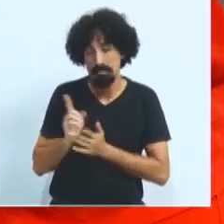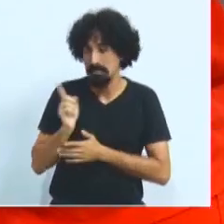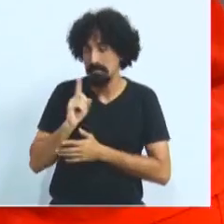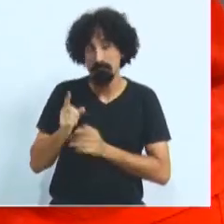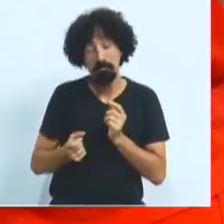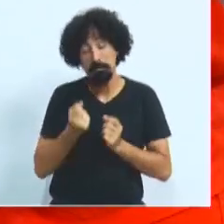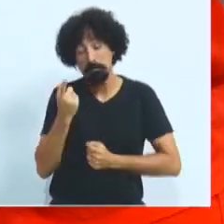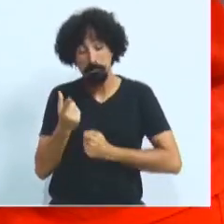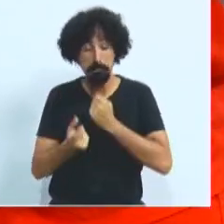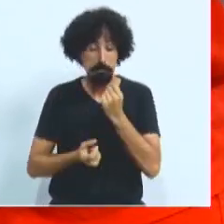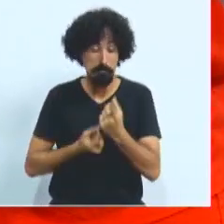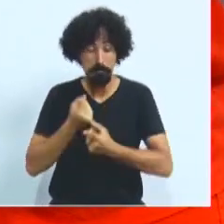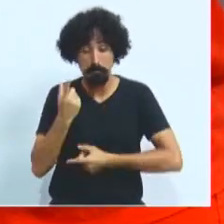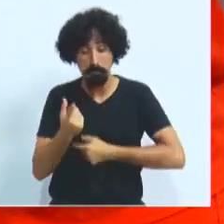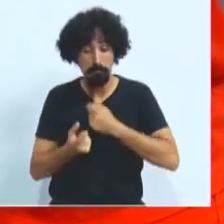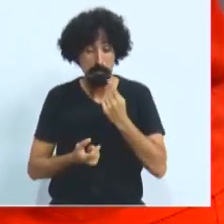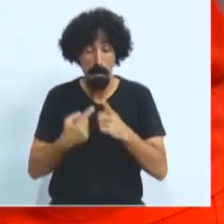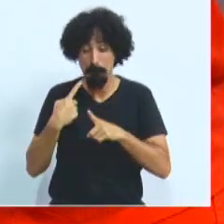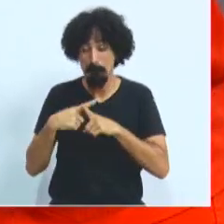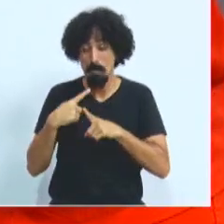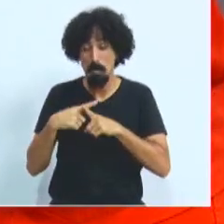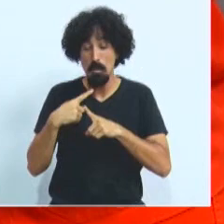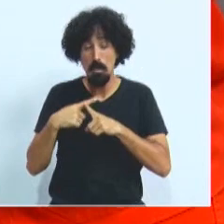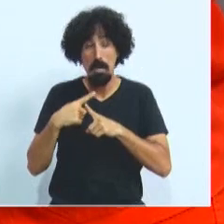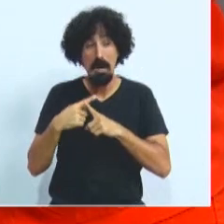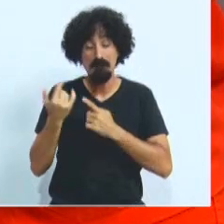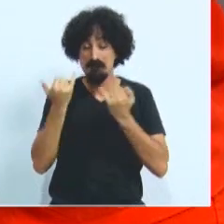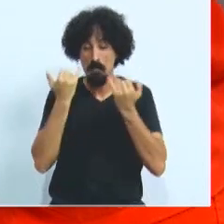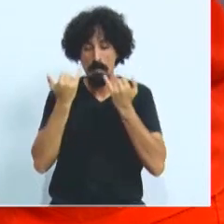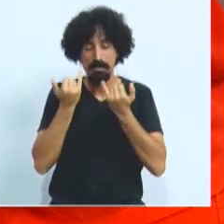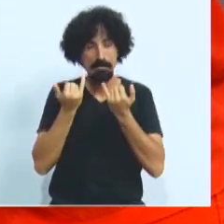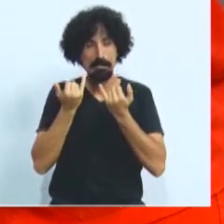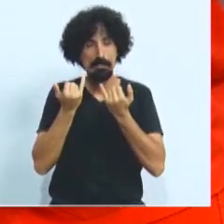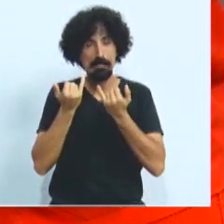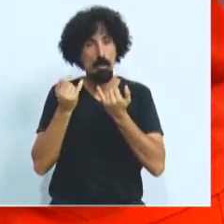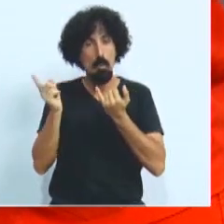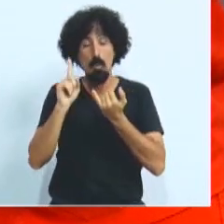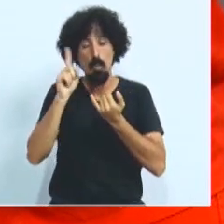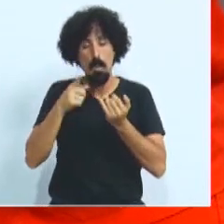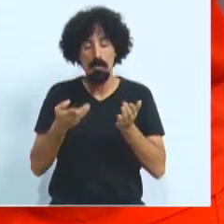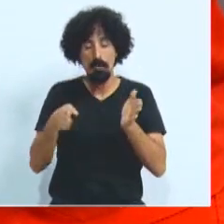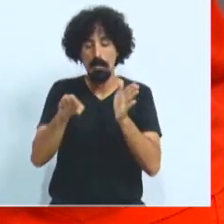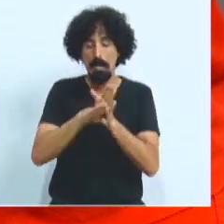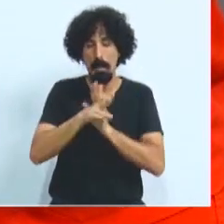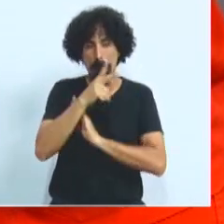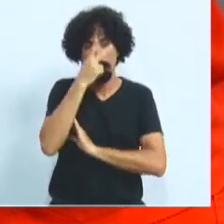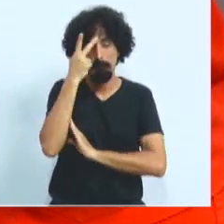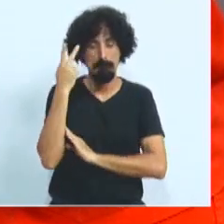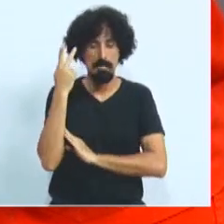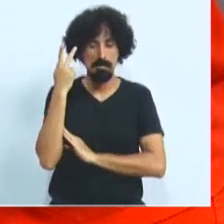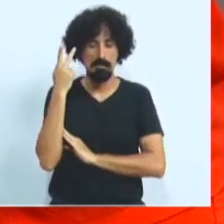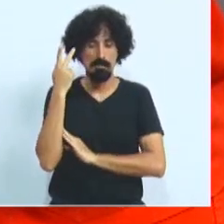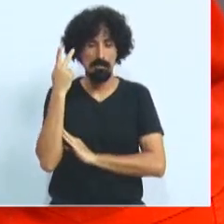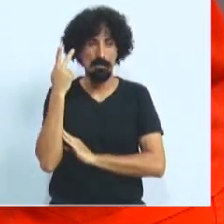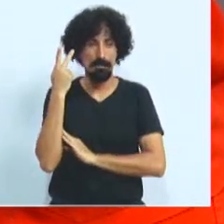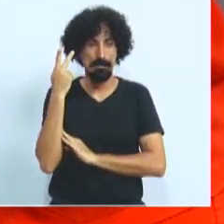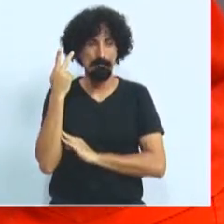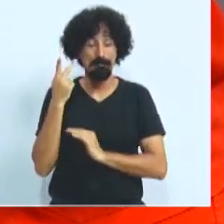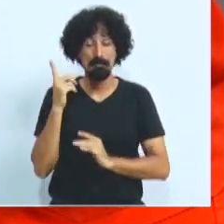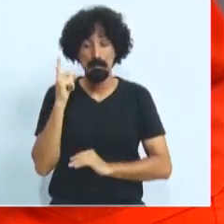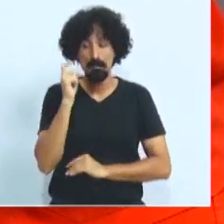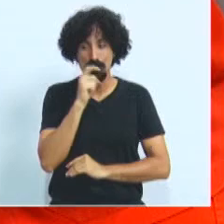acontecer. Porque a informação normalmente não chega até o público-alvo, né? aí é mais difícil as